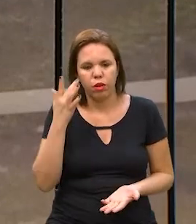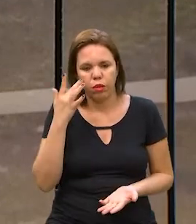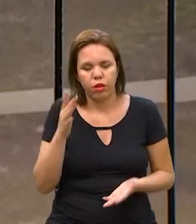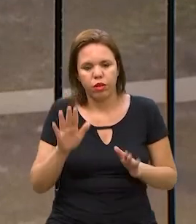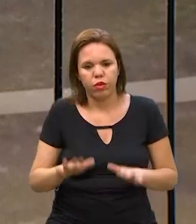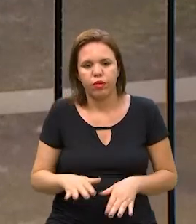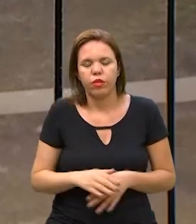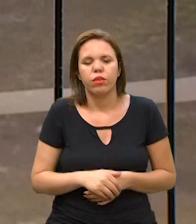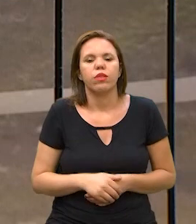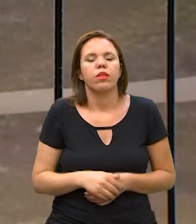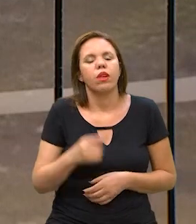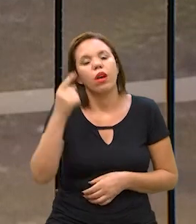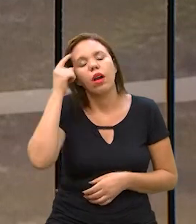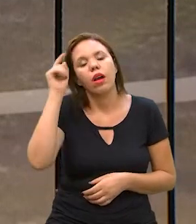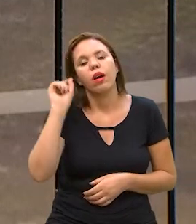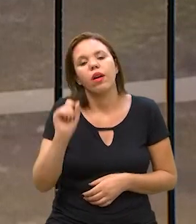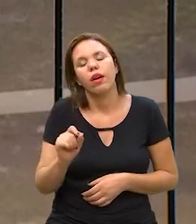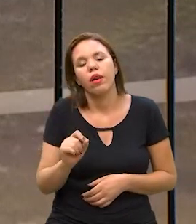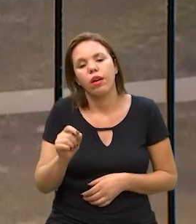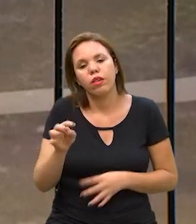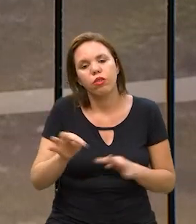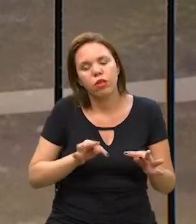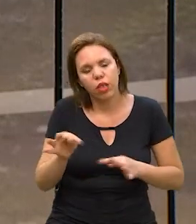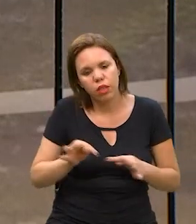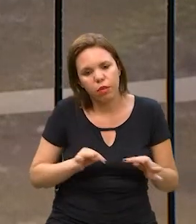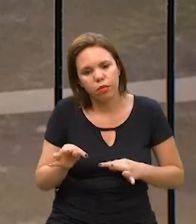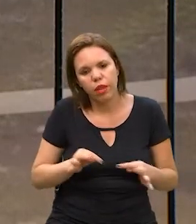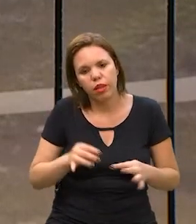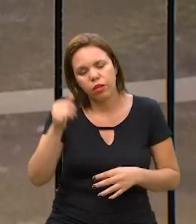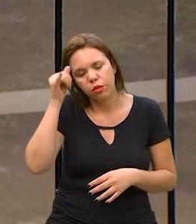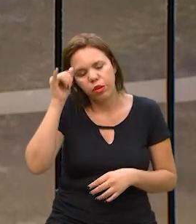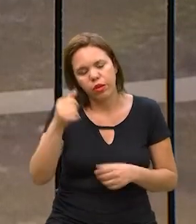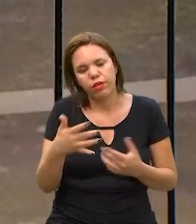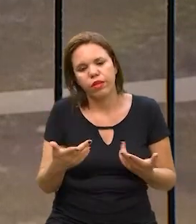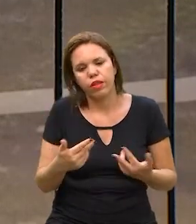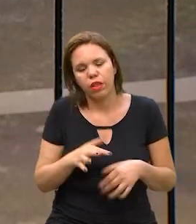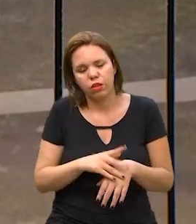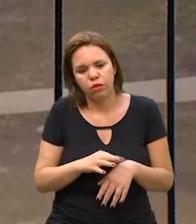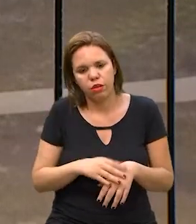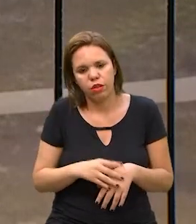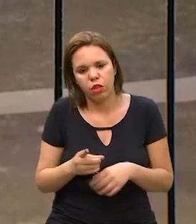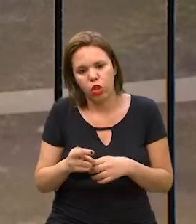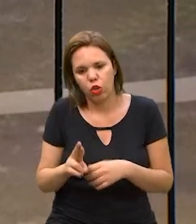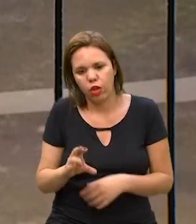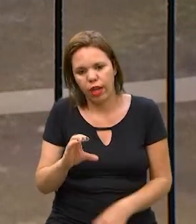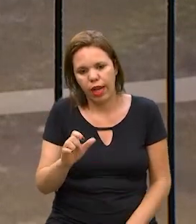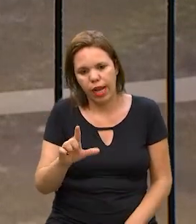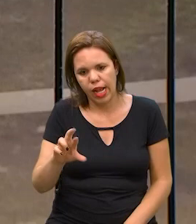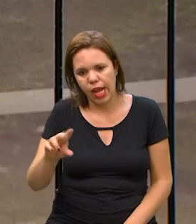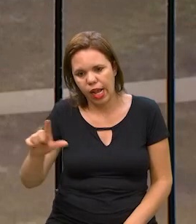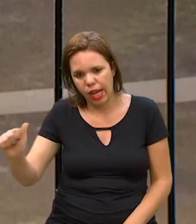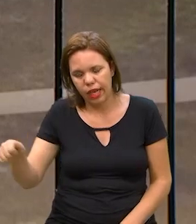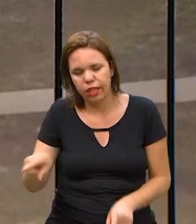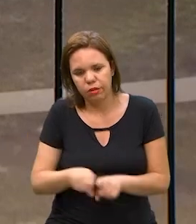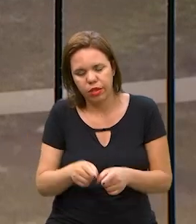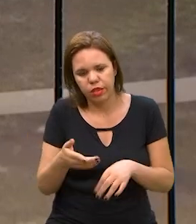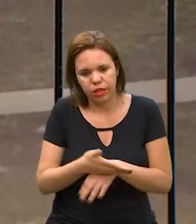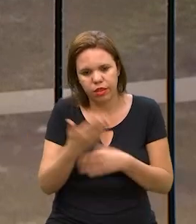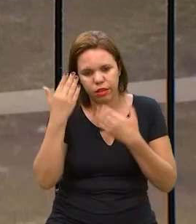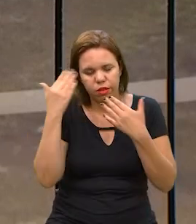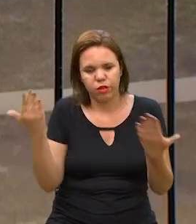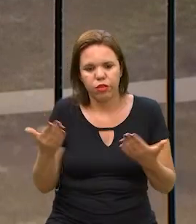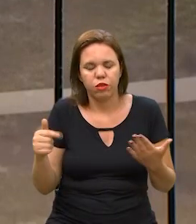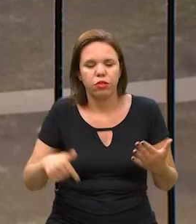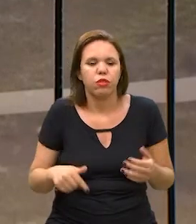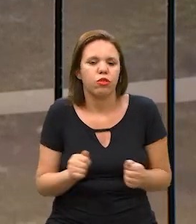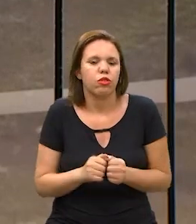disso, mas eu acho que ficou aqui a ideia da prevenção através dos exames. Doutora Carla, quero agradecer também a sua